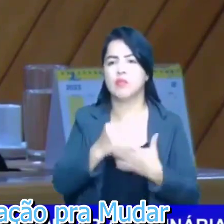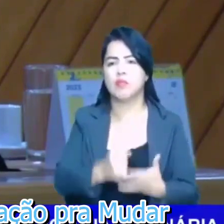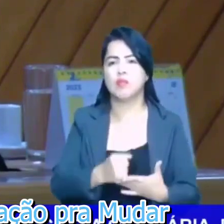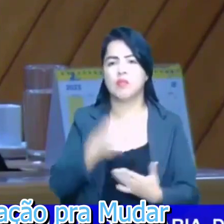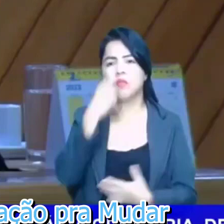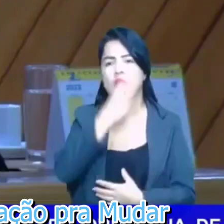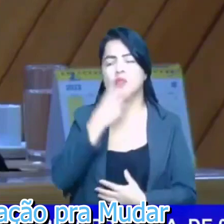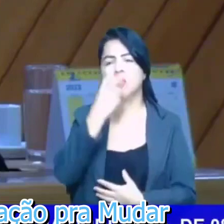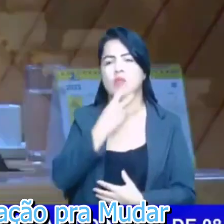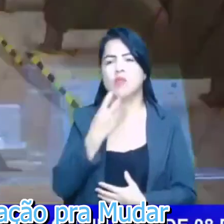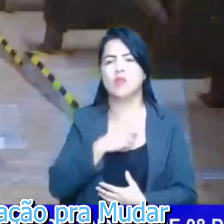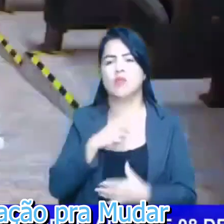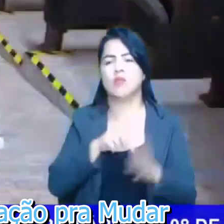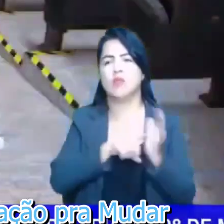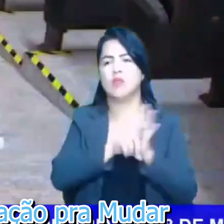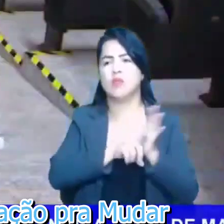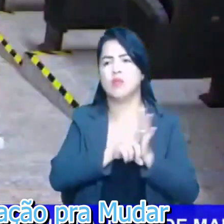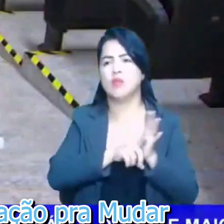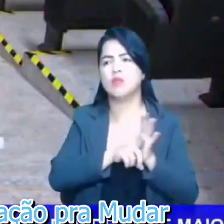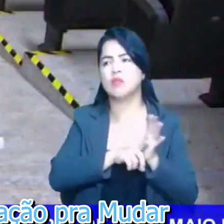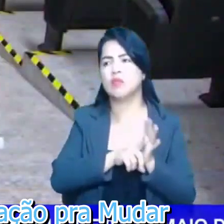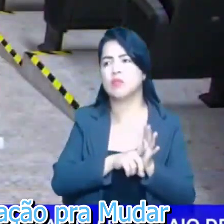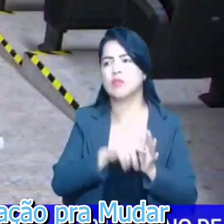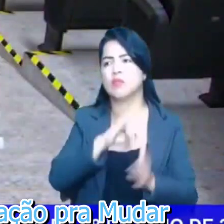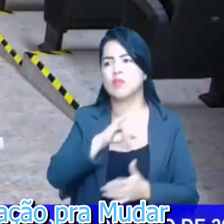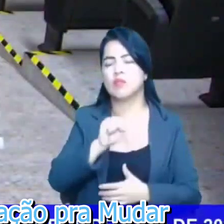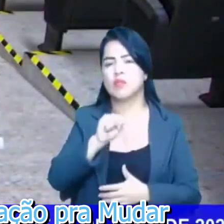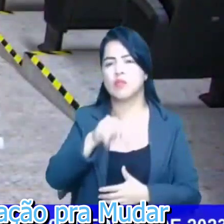oral, né, pelo investigante, né, Jaime.